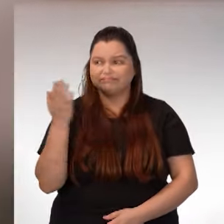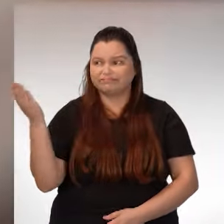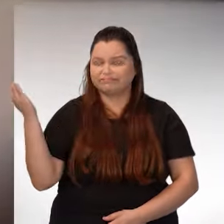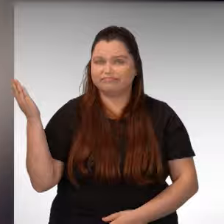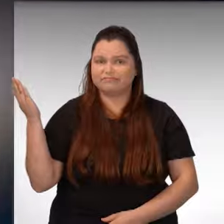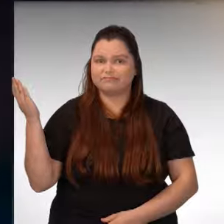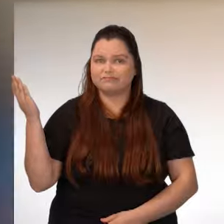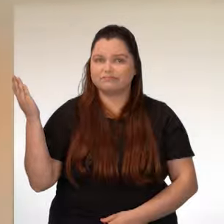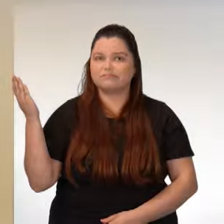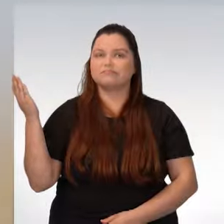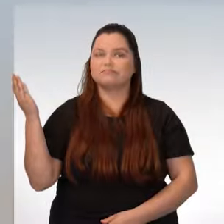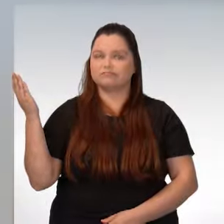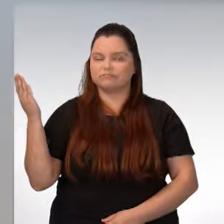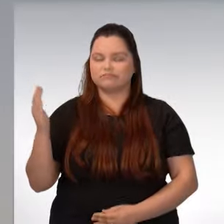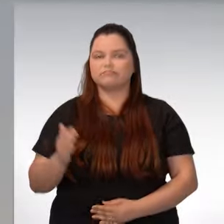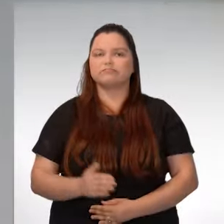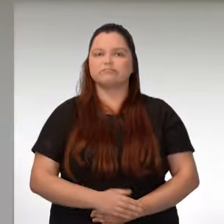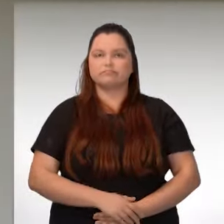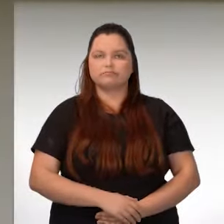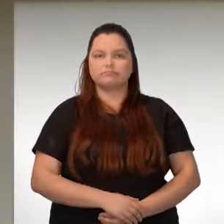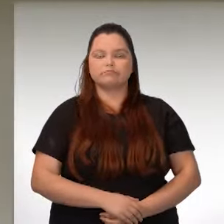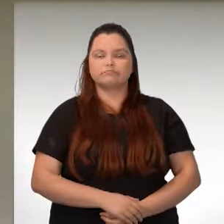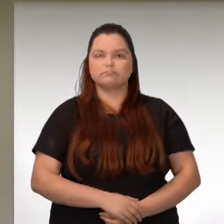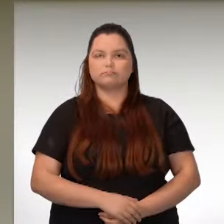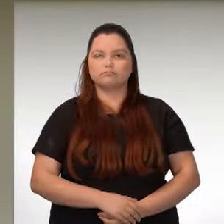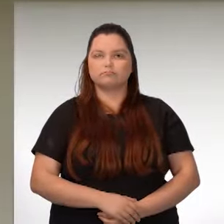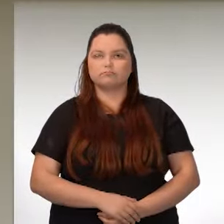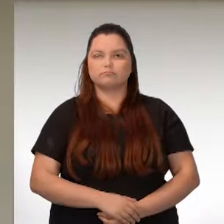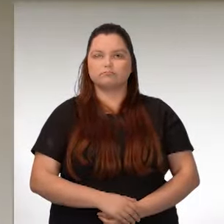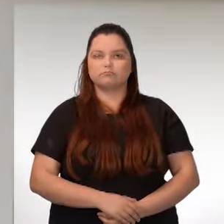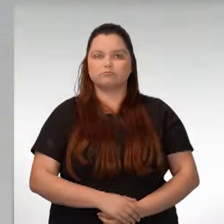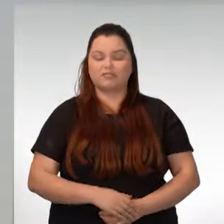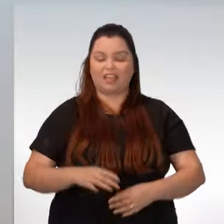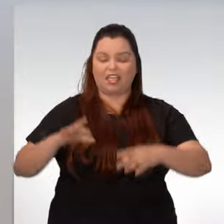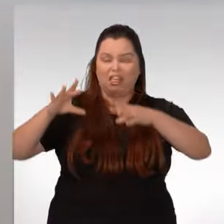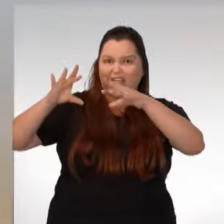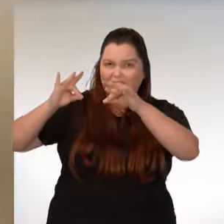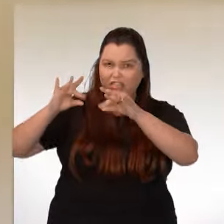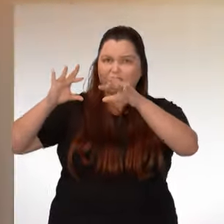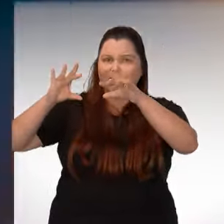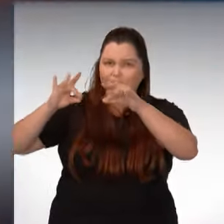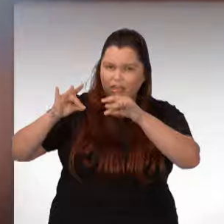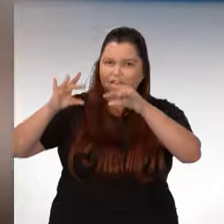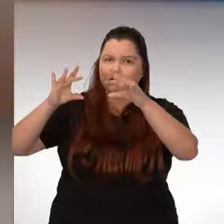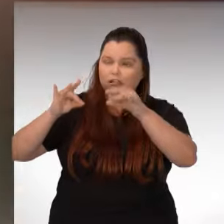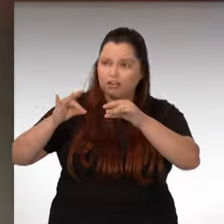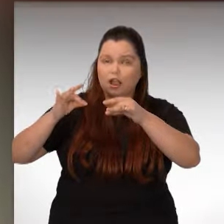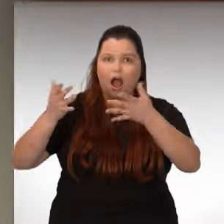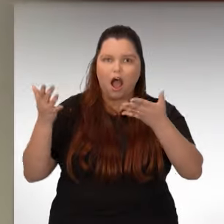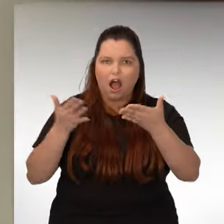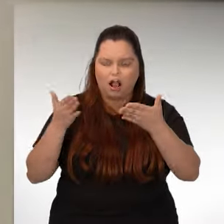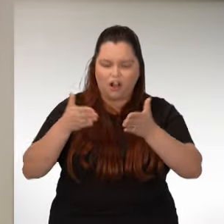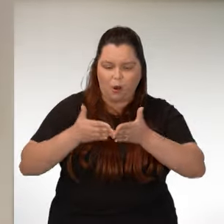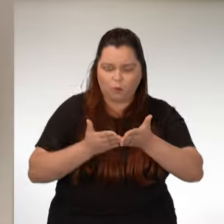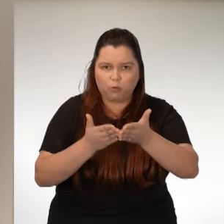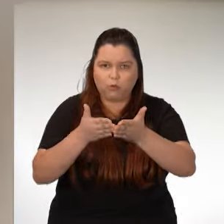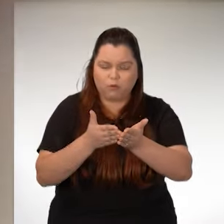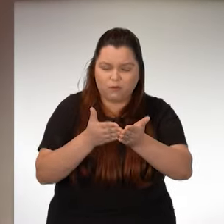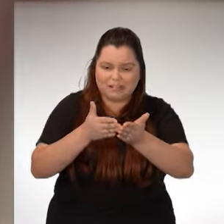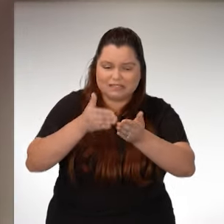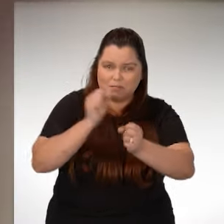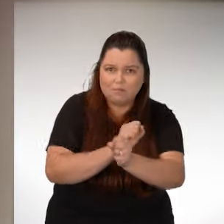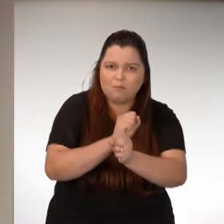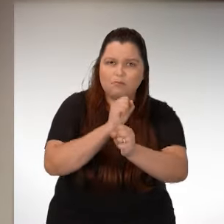Assoreado, não tem jeito. No meio do rio. Ó, no meio do rio, a lancha tá agarrando, ó. A lancha tá agarrando aqui no meio do rio, olha pra vocês